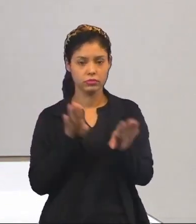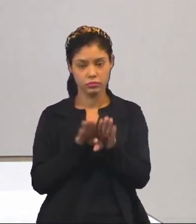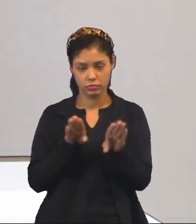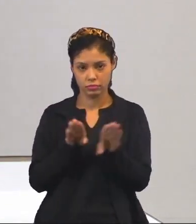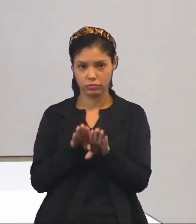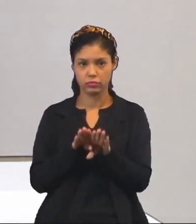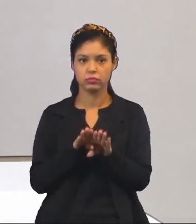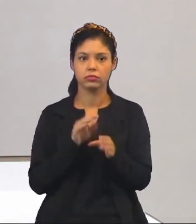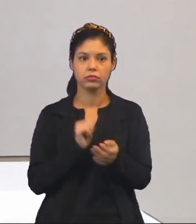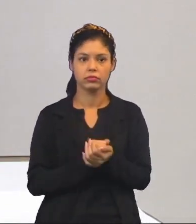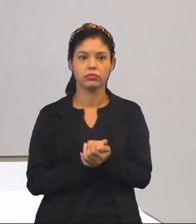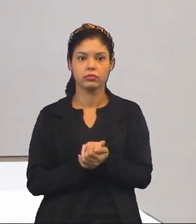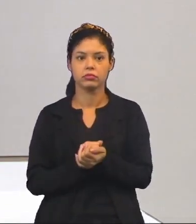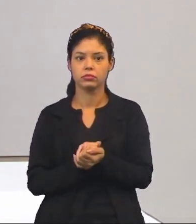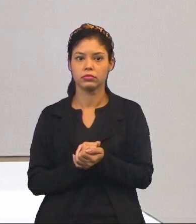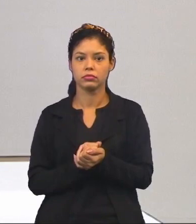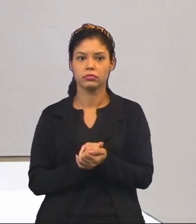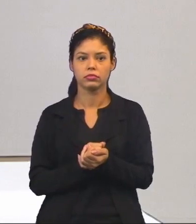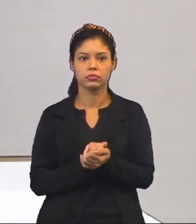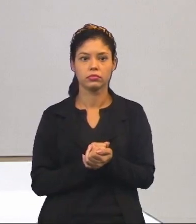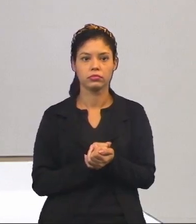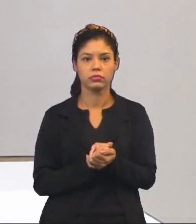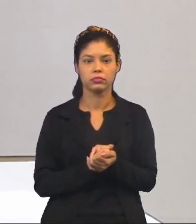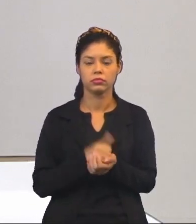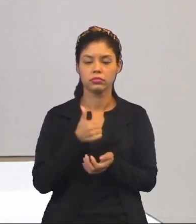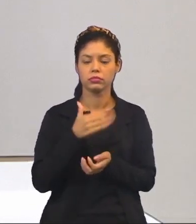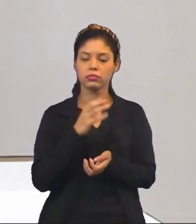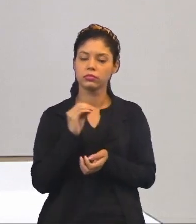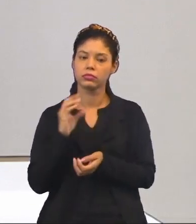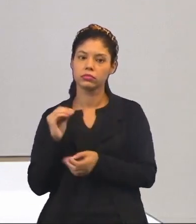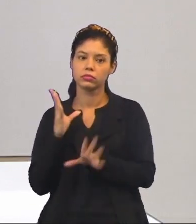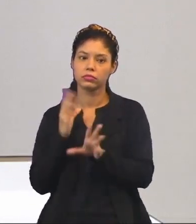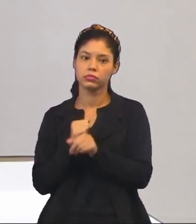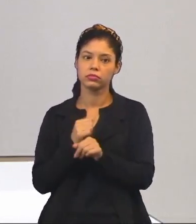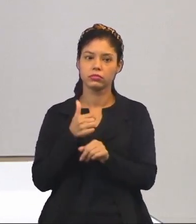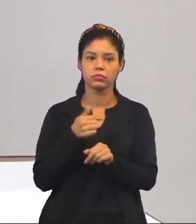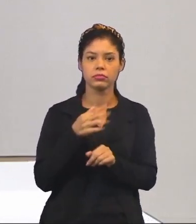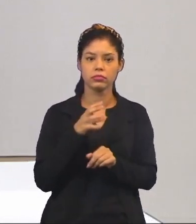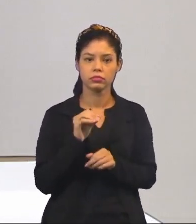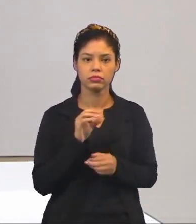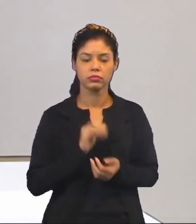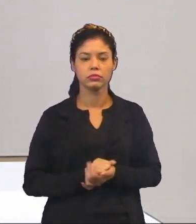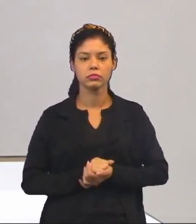vai ser 70. Então, eu vou ter aqui 70 mais 100.